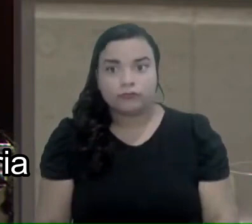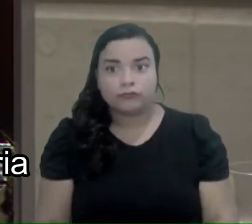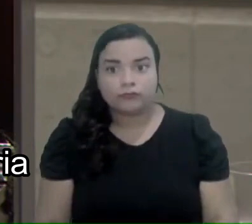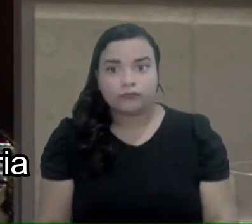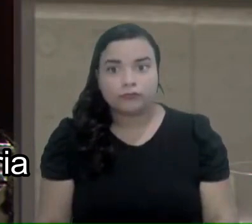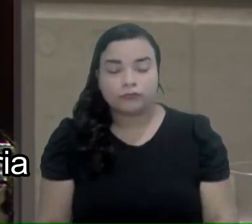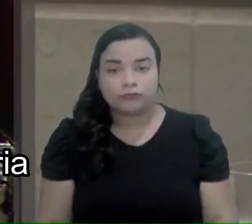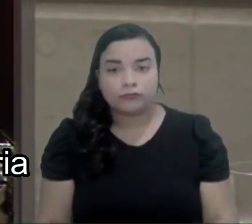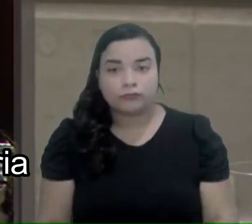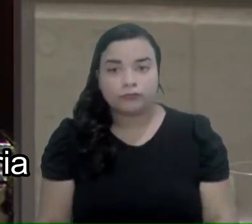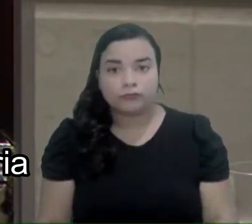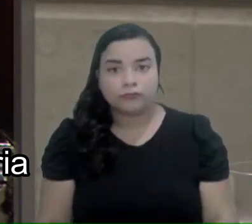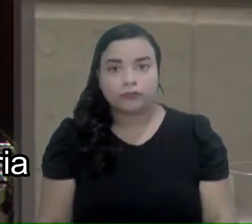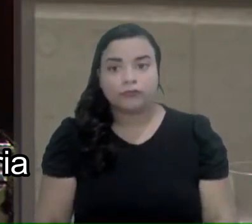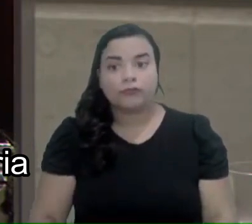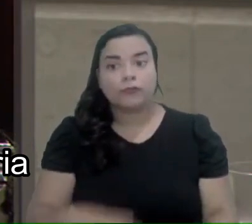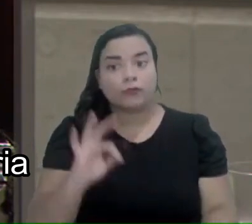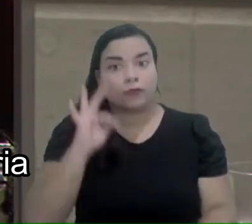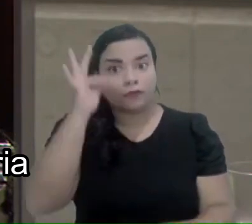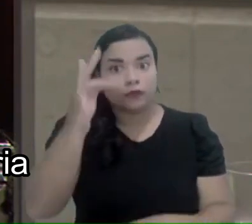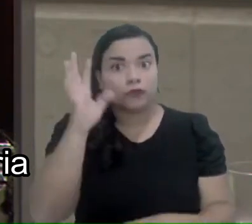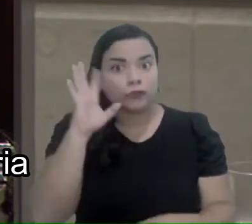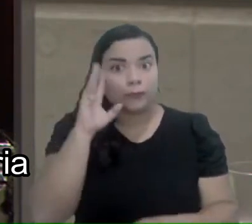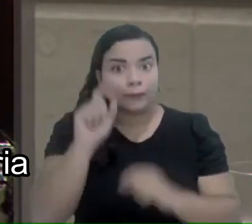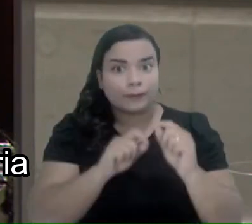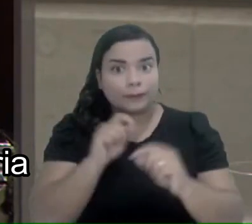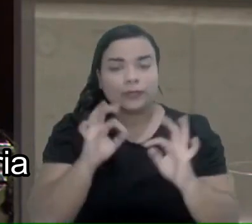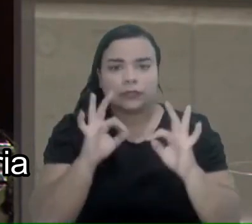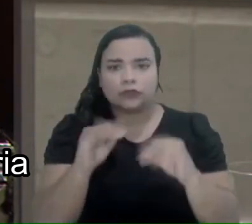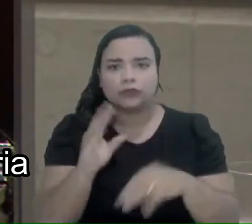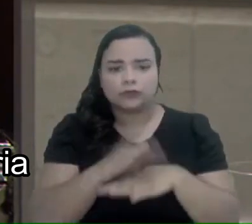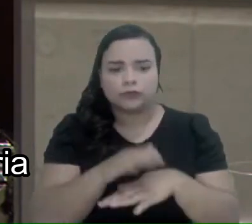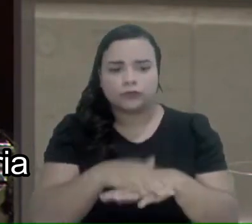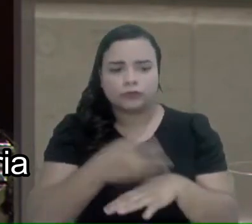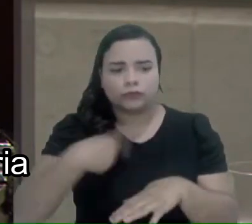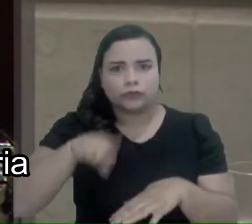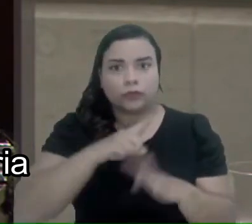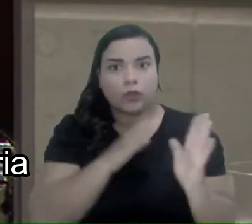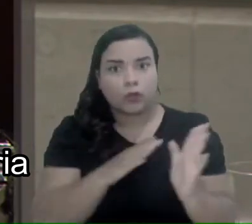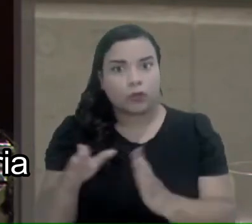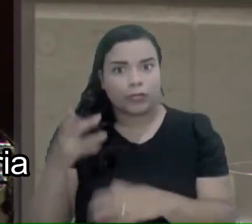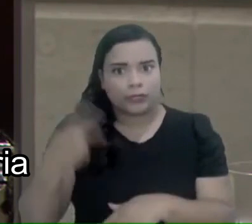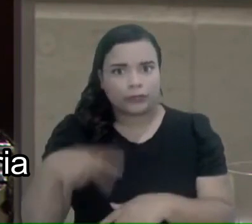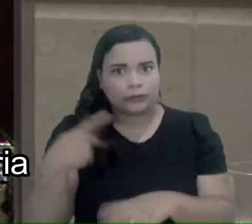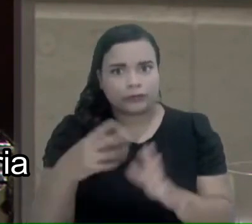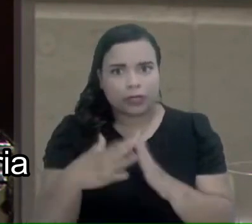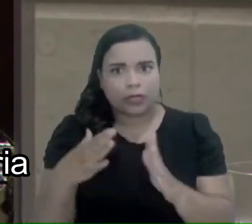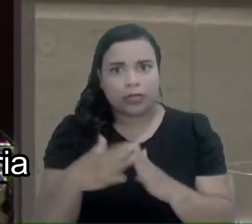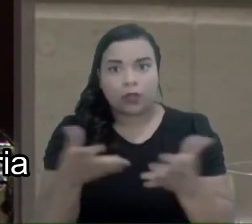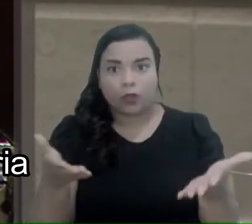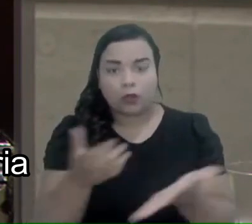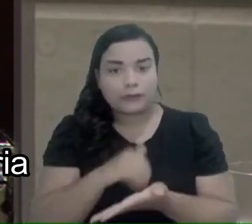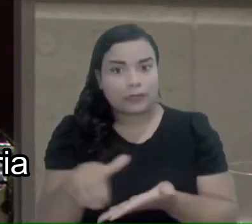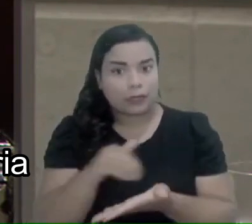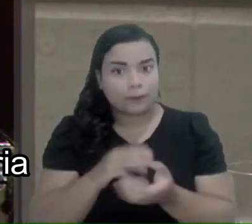E olhando para o futuro, né? Então, tudo isso fez com que a gente organizasse a casa. Hoje, a Secretaria Municipal de Saúde consegue